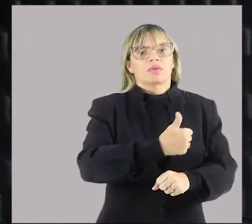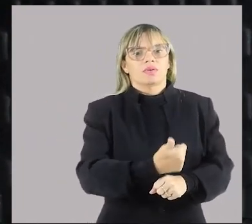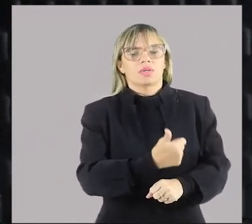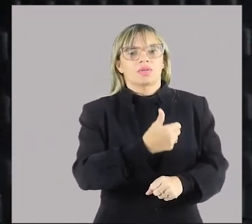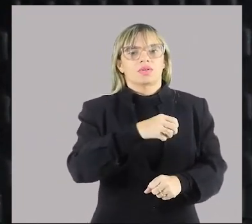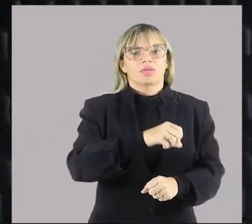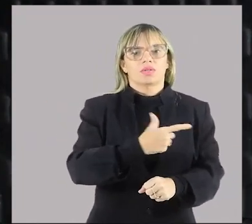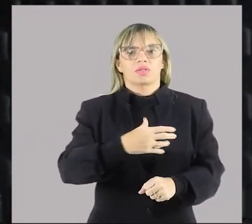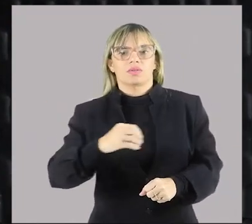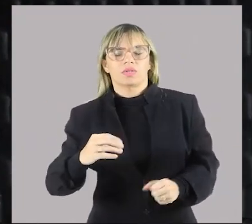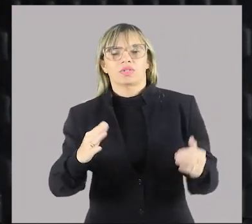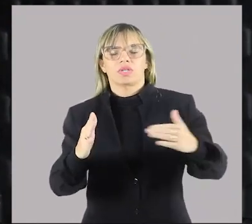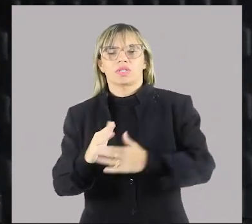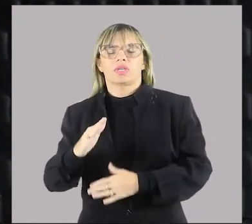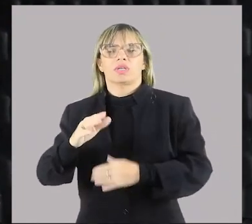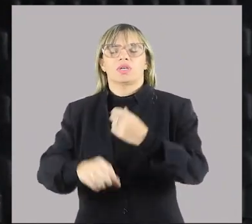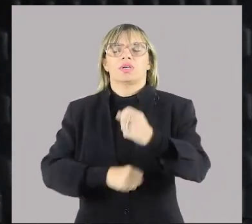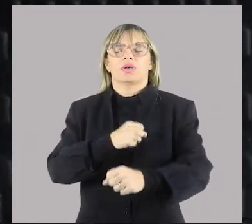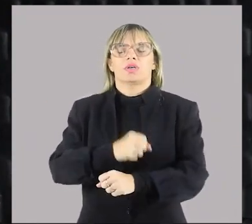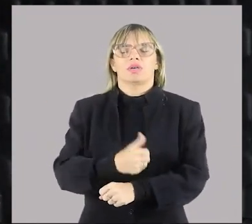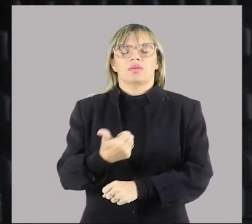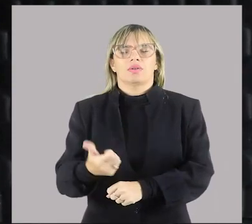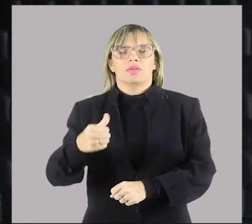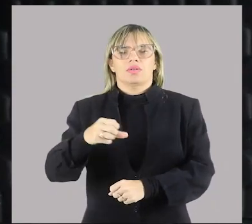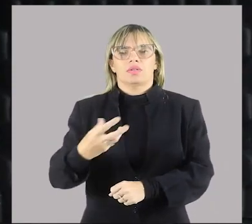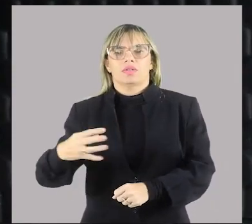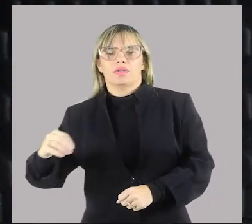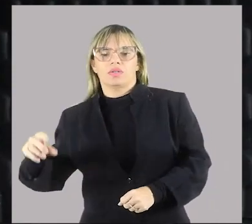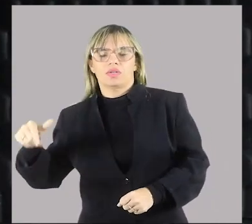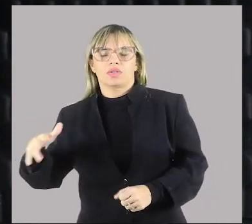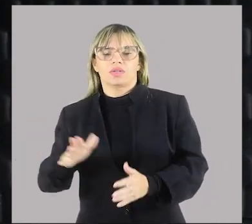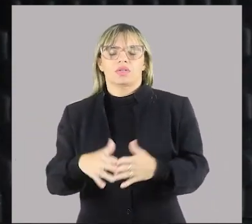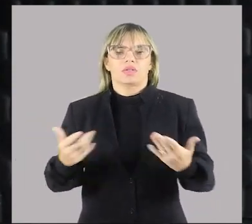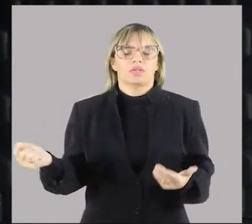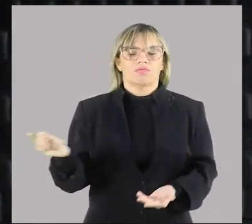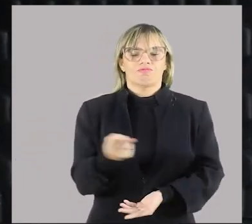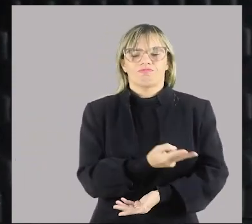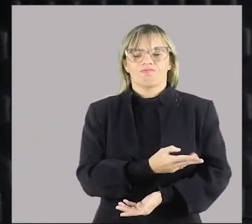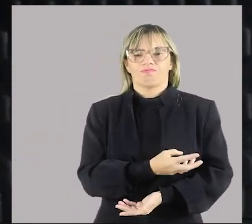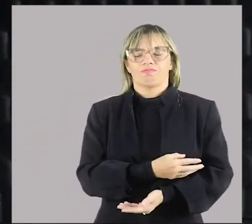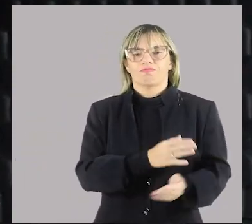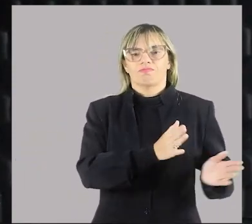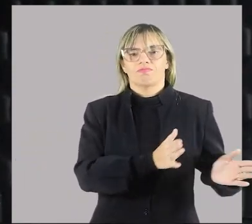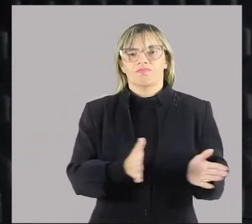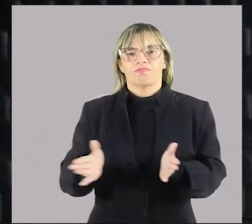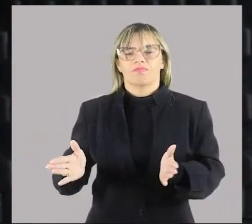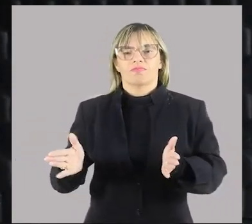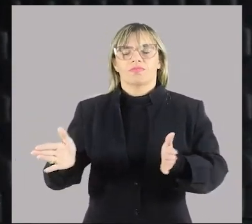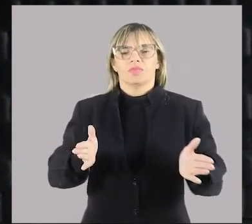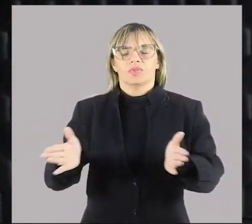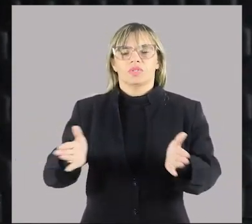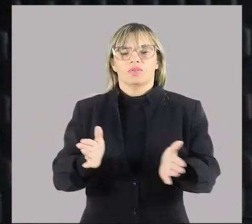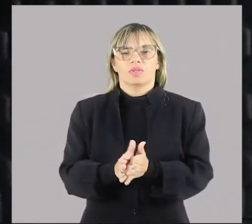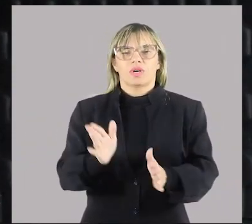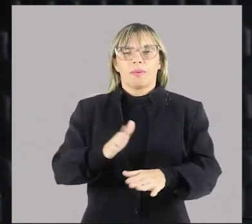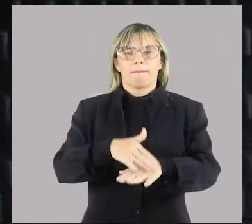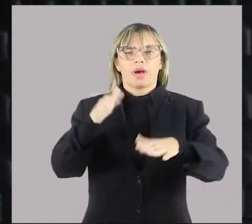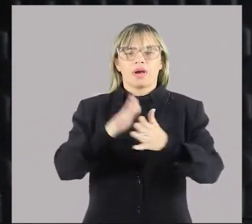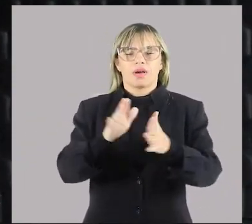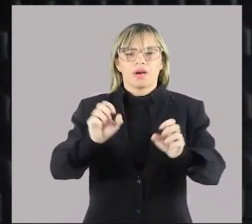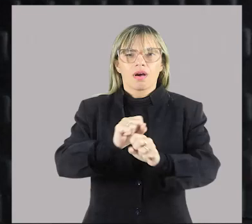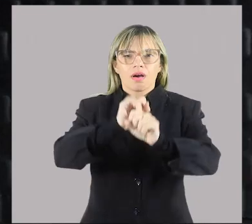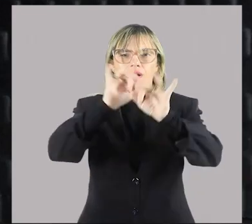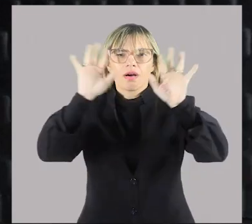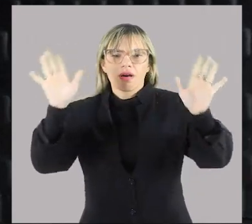e 1930, porque nesses 10 anos, de 20 a 30, fica mais evidente